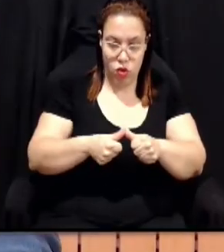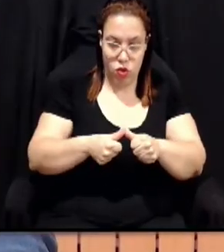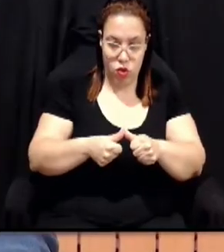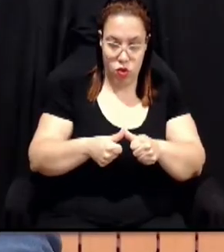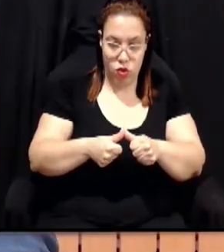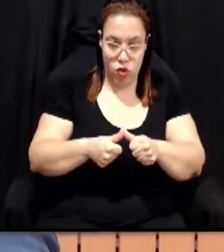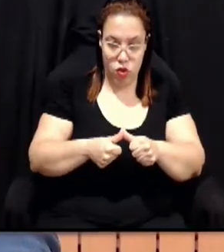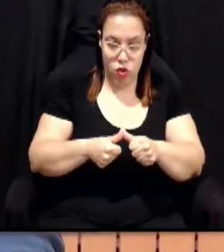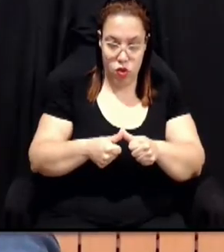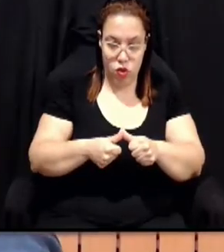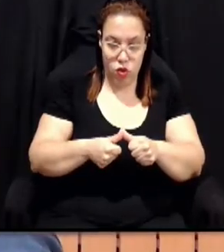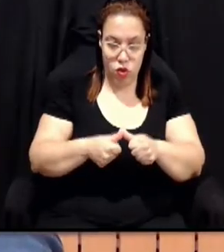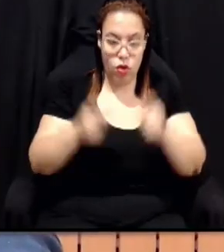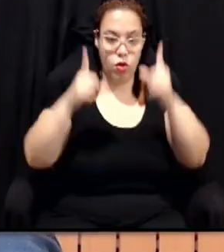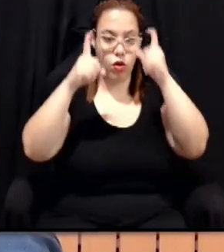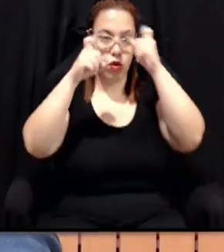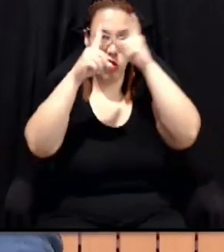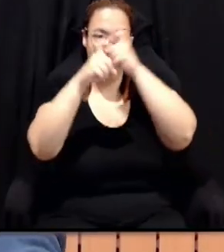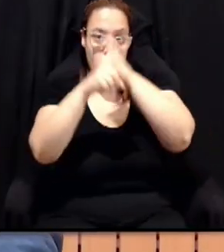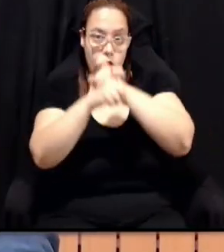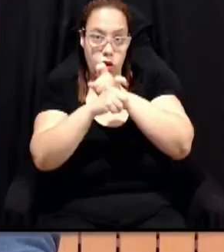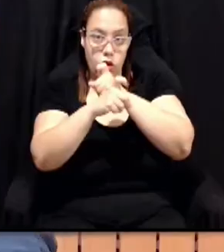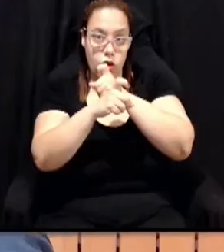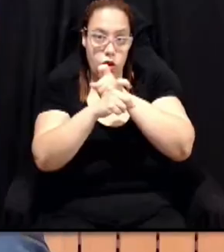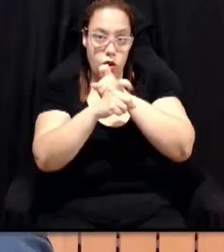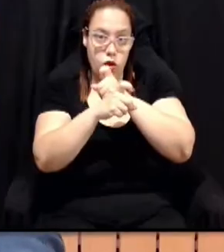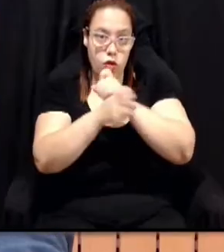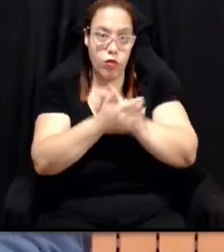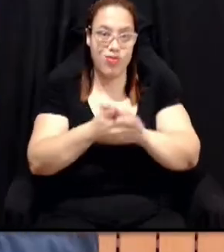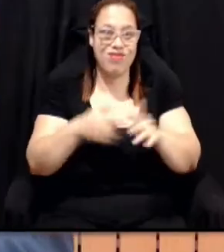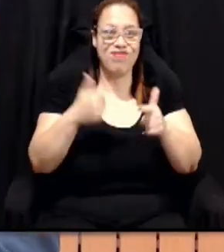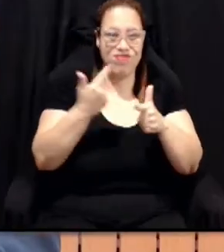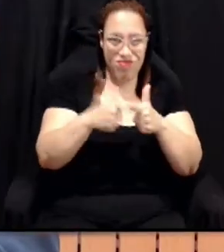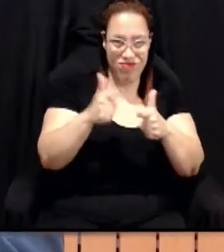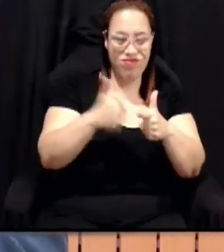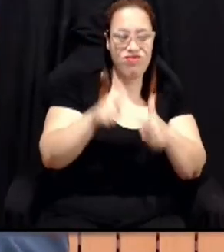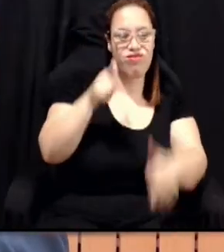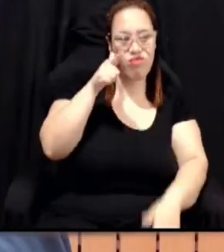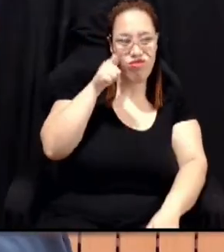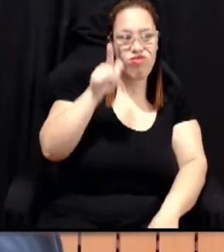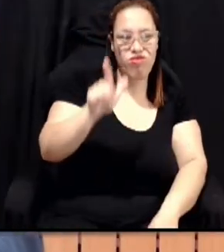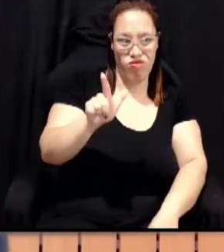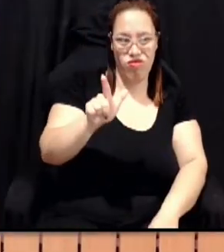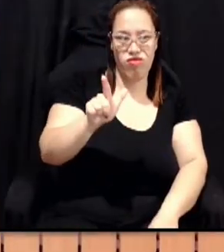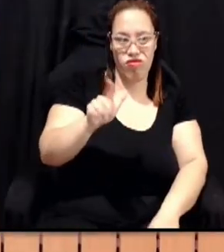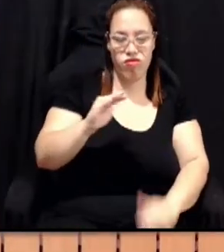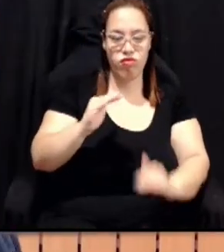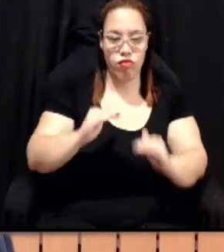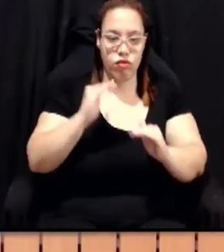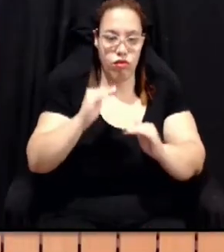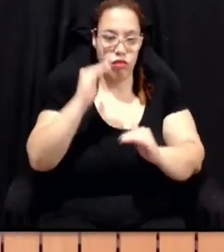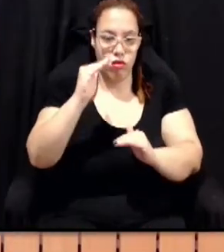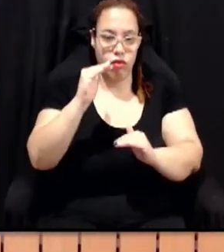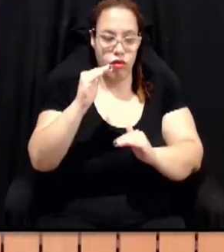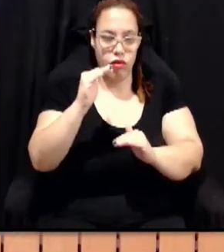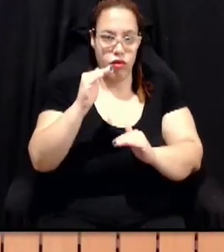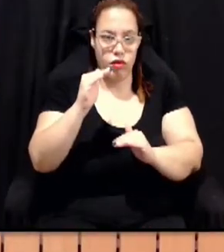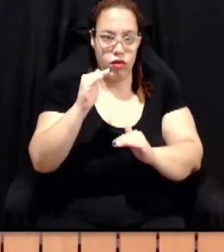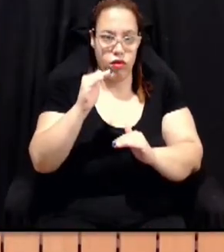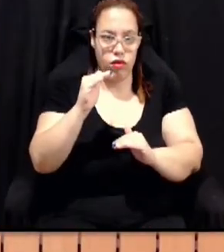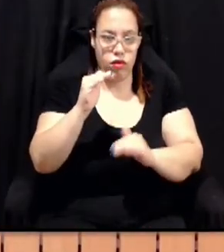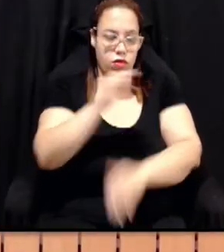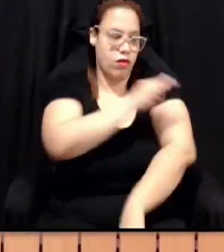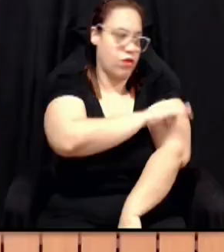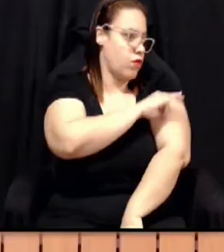essas dificuldades, com todos esses percalços, ainda conseguiu manter a prefeitura num bom